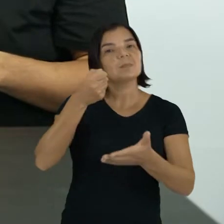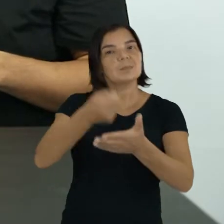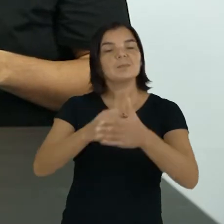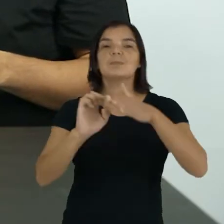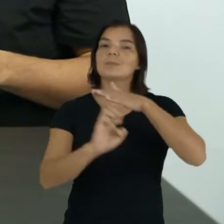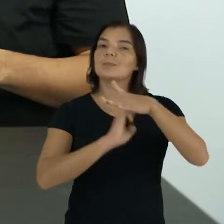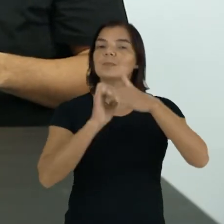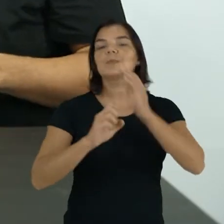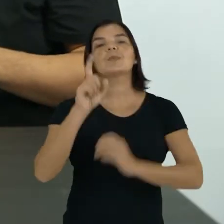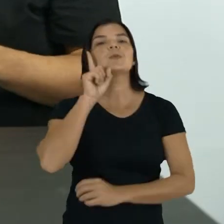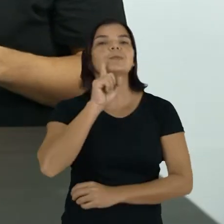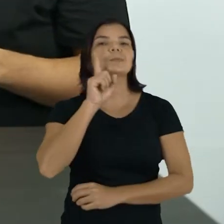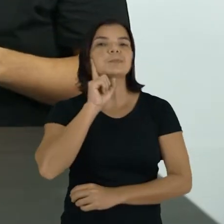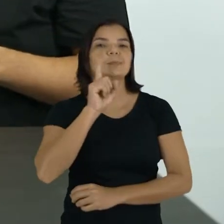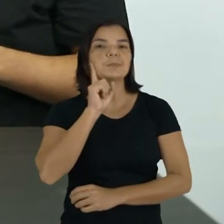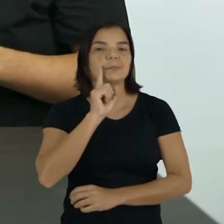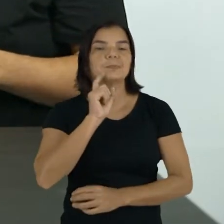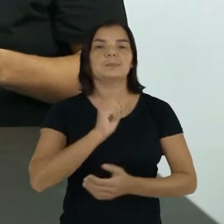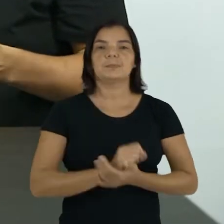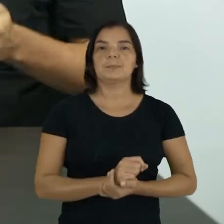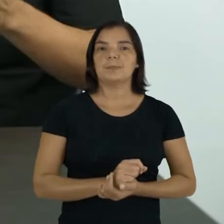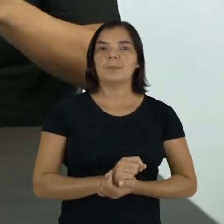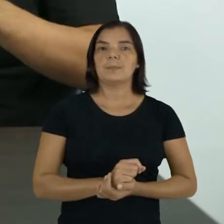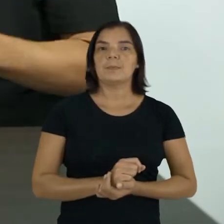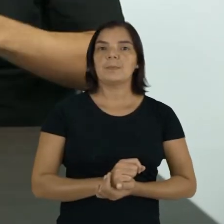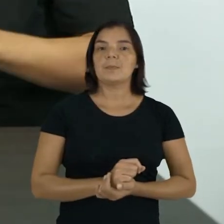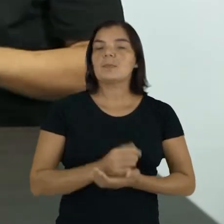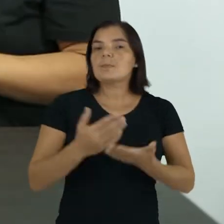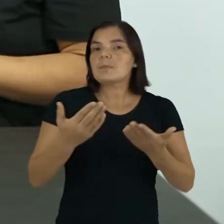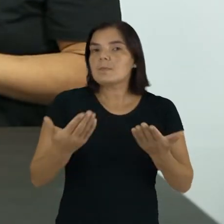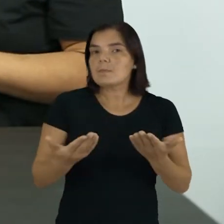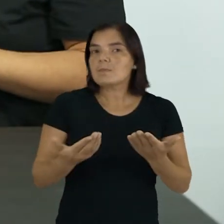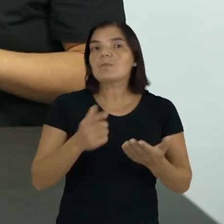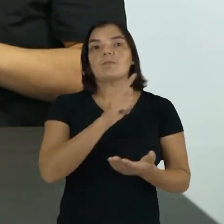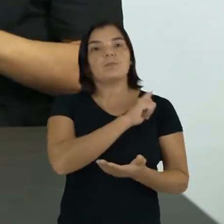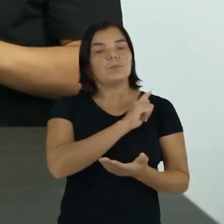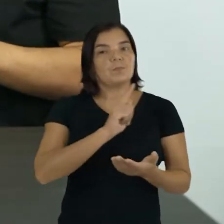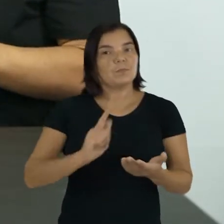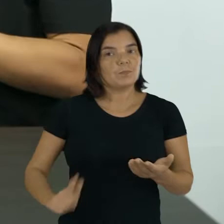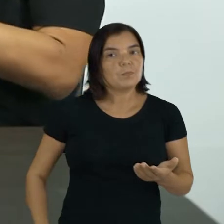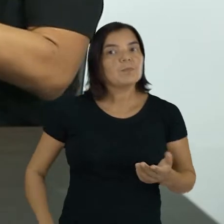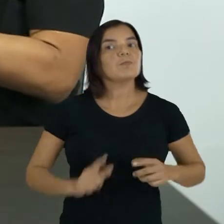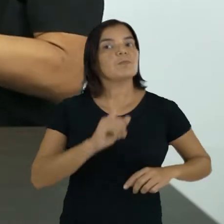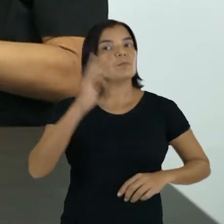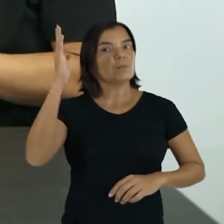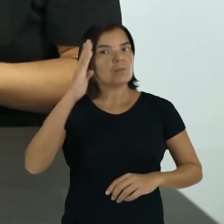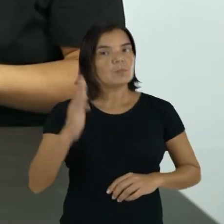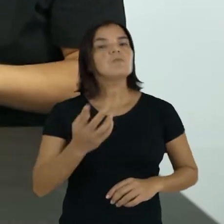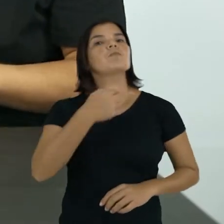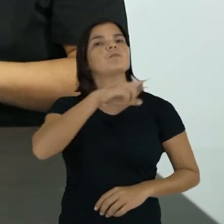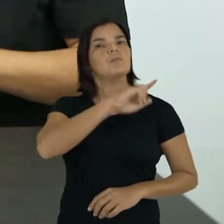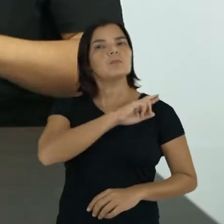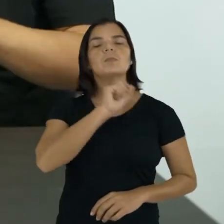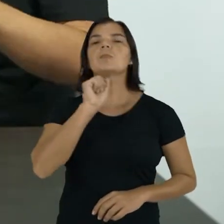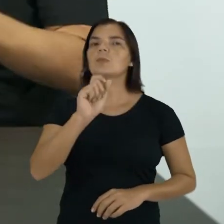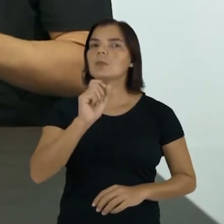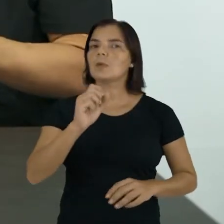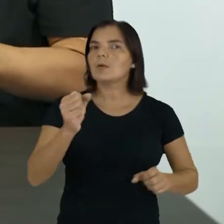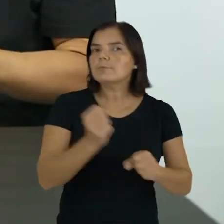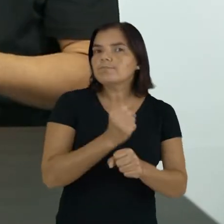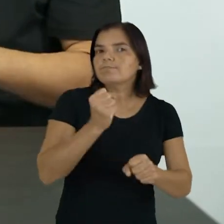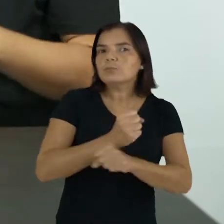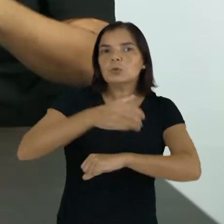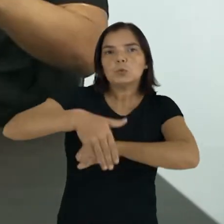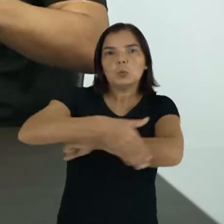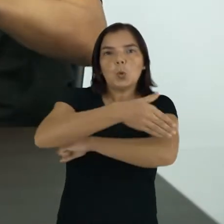governo Bolivian Syndicate. Sim. E ainda o governo do Brasil se comprometeu a construir uma estrada